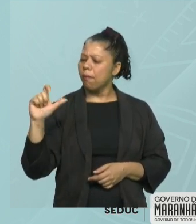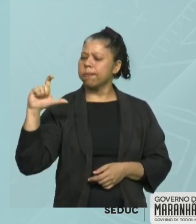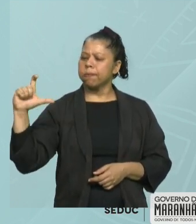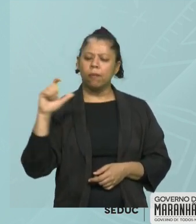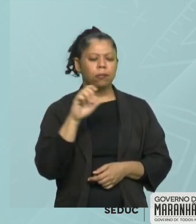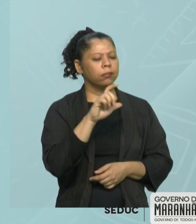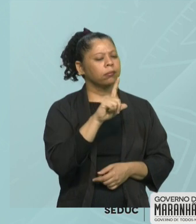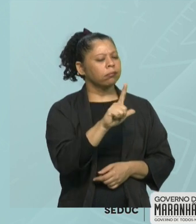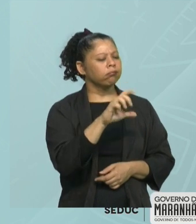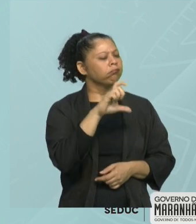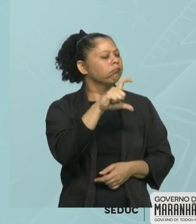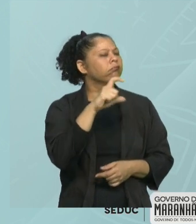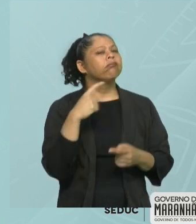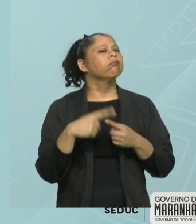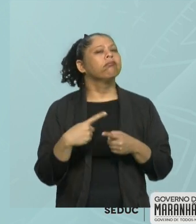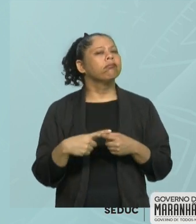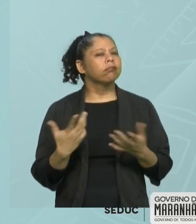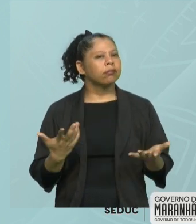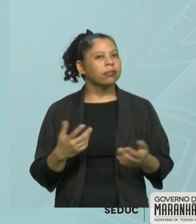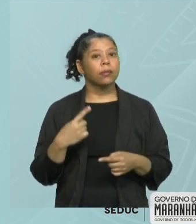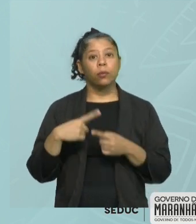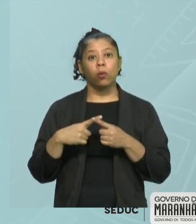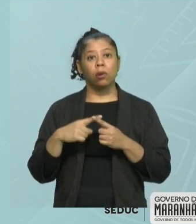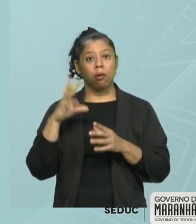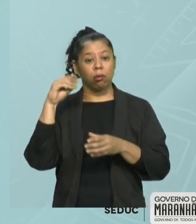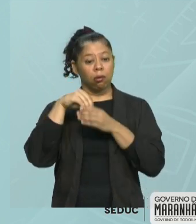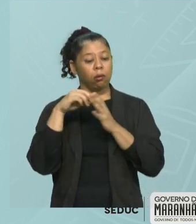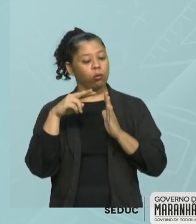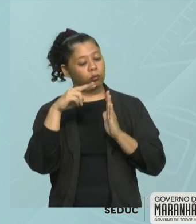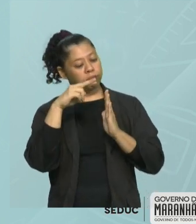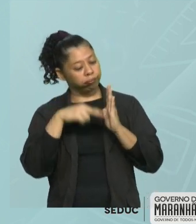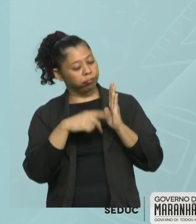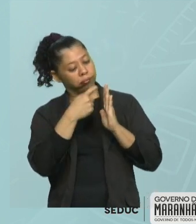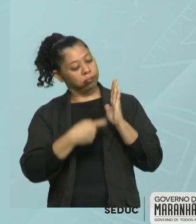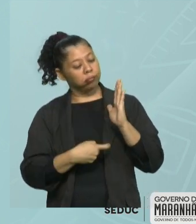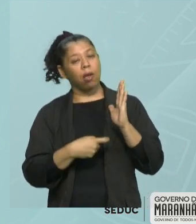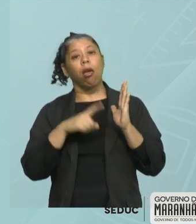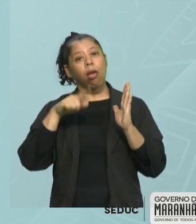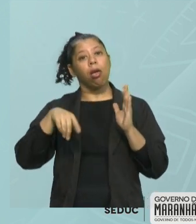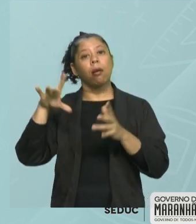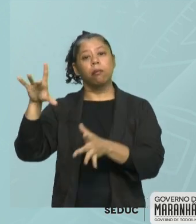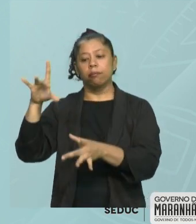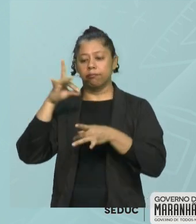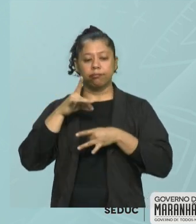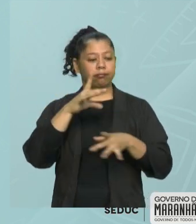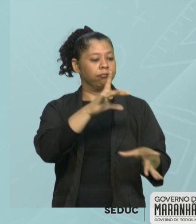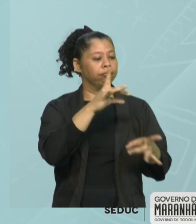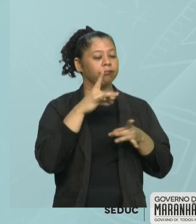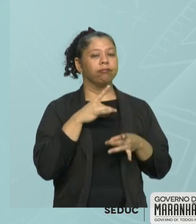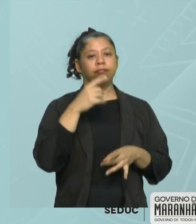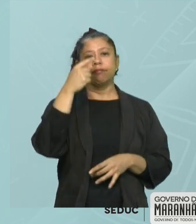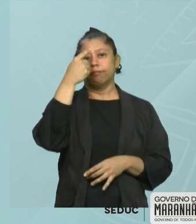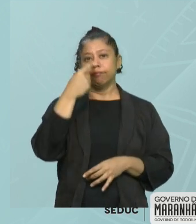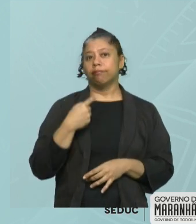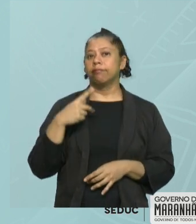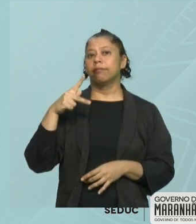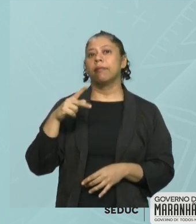Isso, porque na história elas atuam como personagens. Então, elas